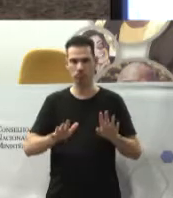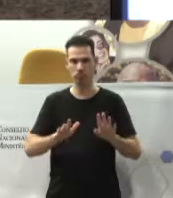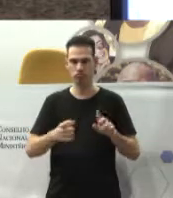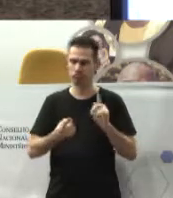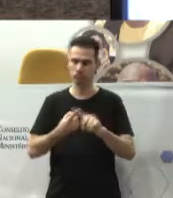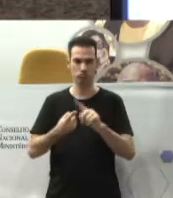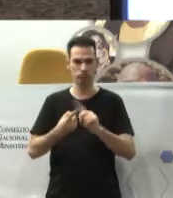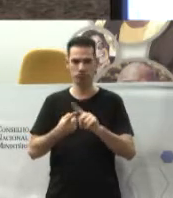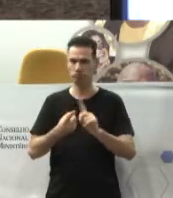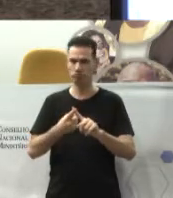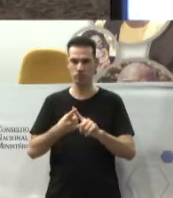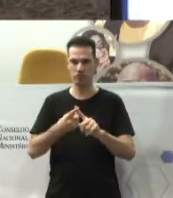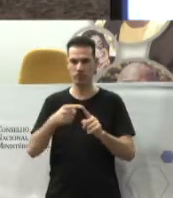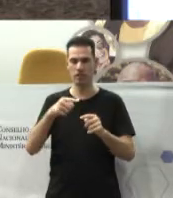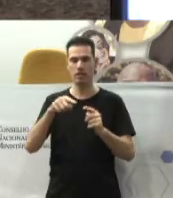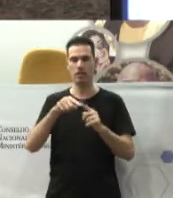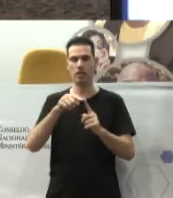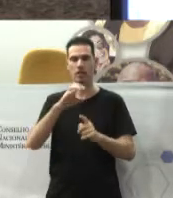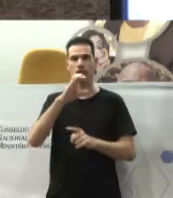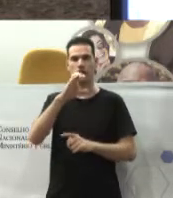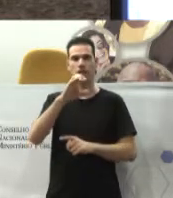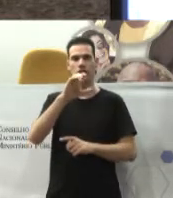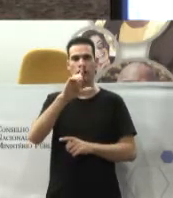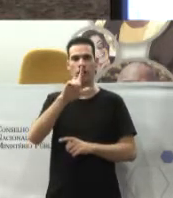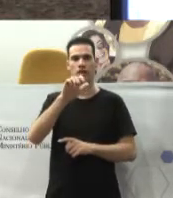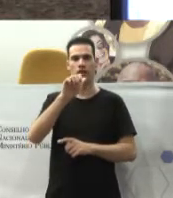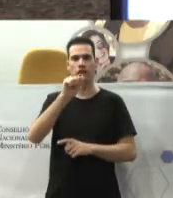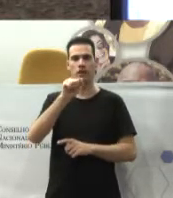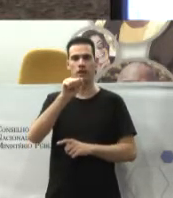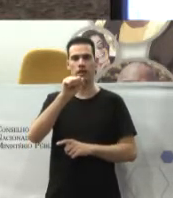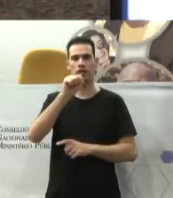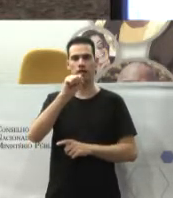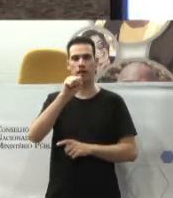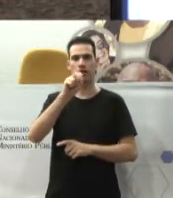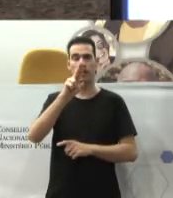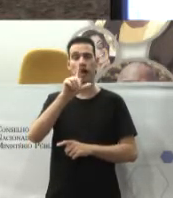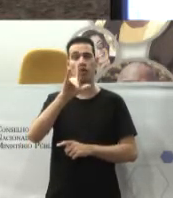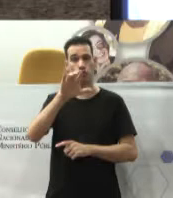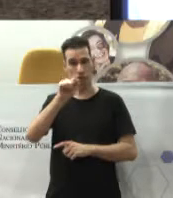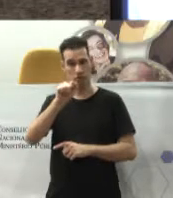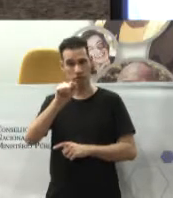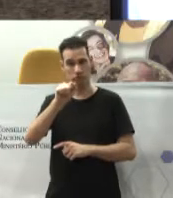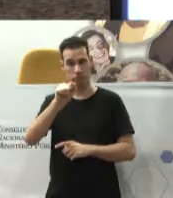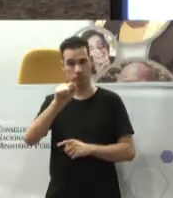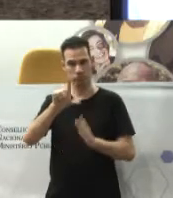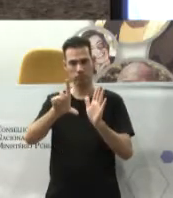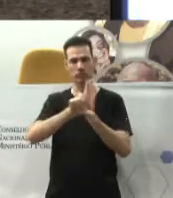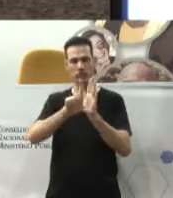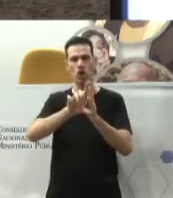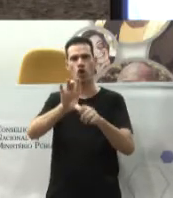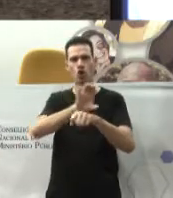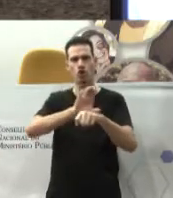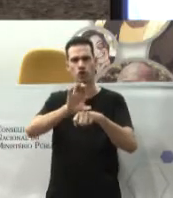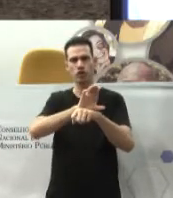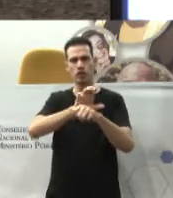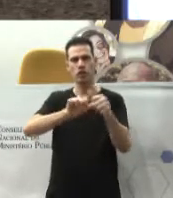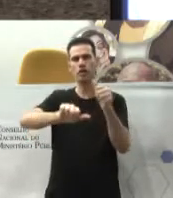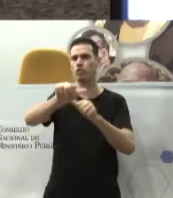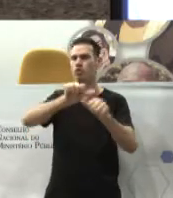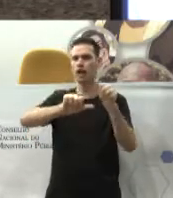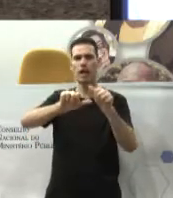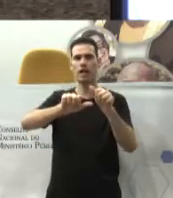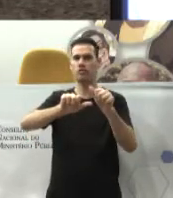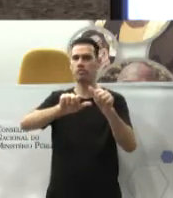uma cláusula pétrea, mais forte do que os direitos fundamentais da própria Constituição, porque lá é possível